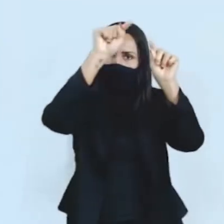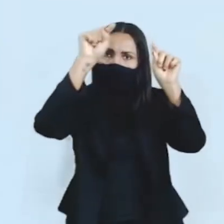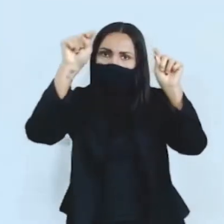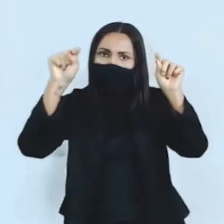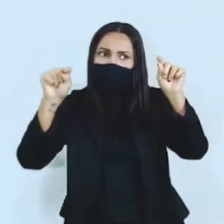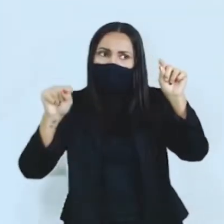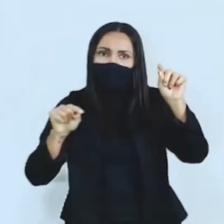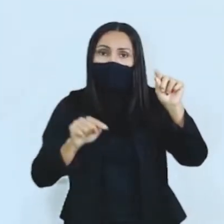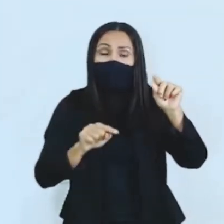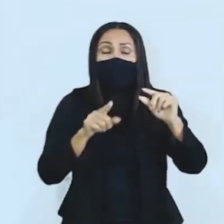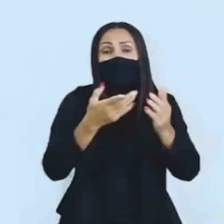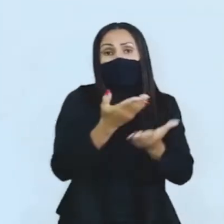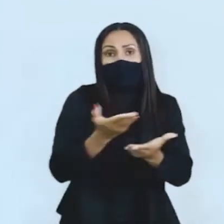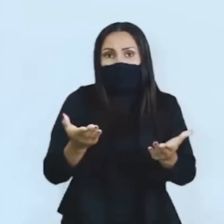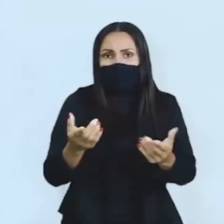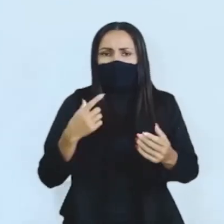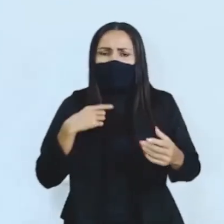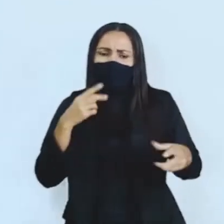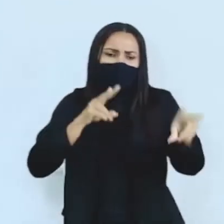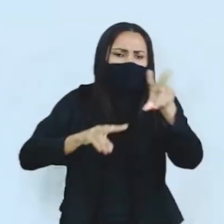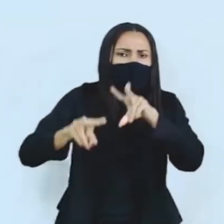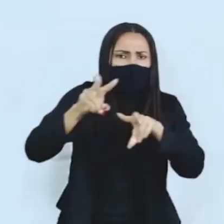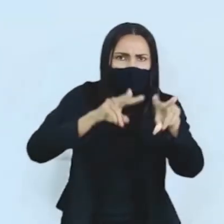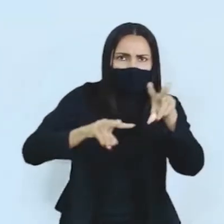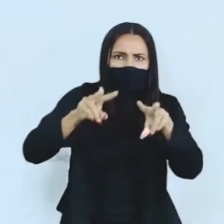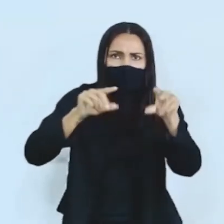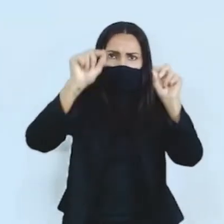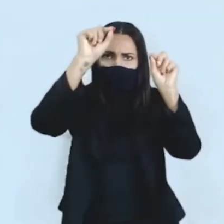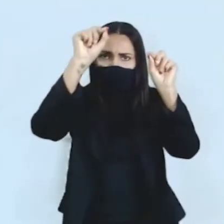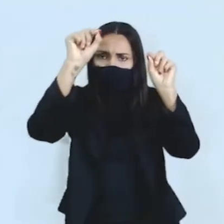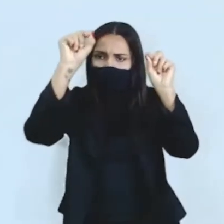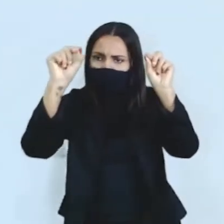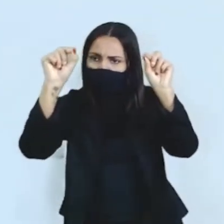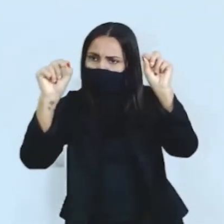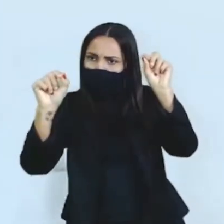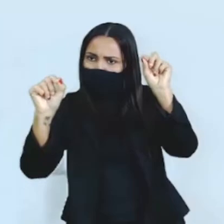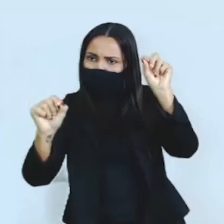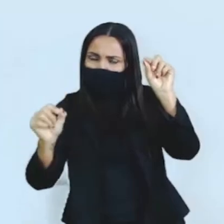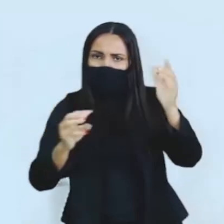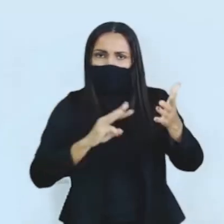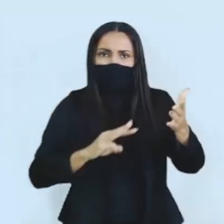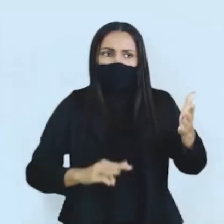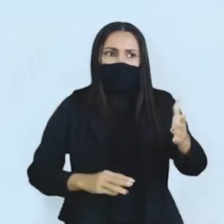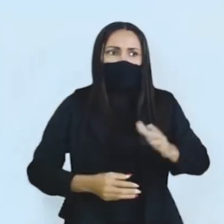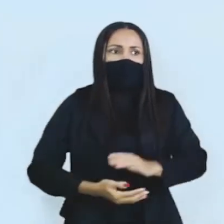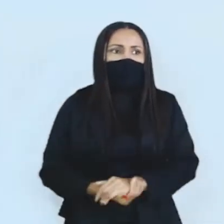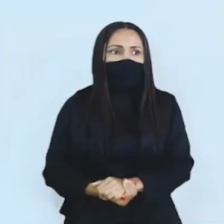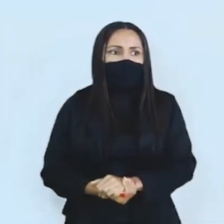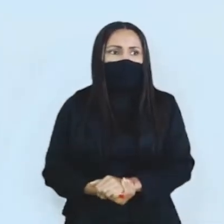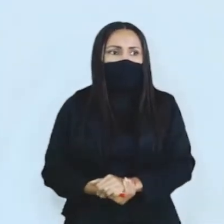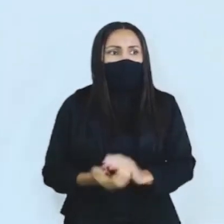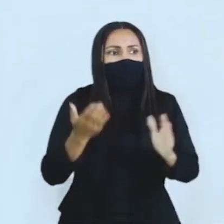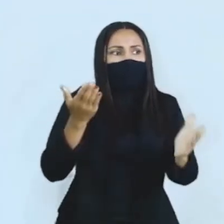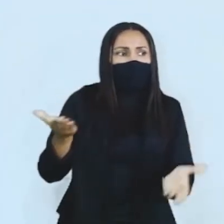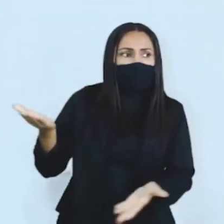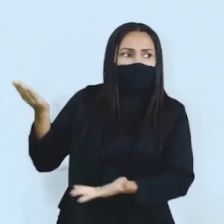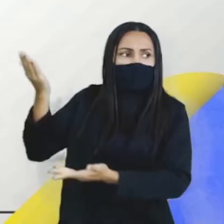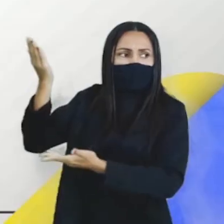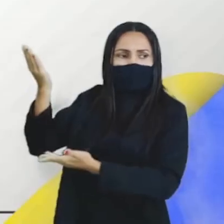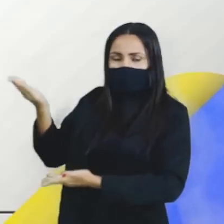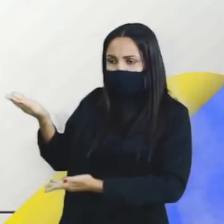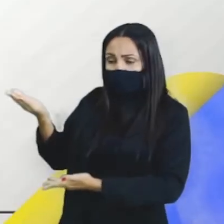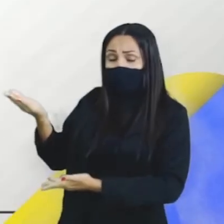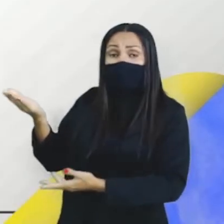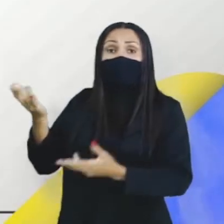vocês vão poder visualizar o traçado desse método no slide seguinte. Então,